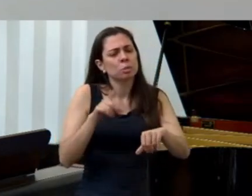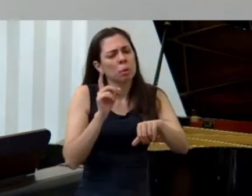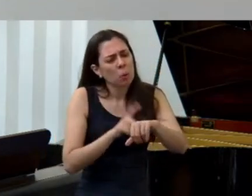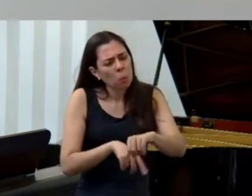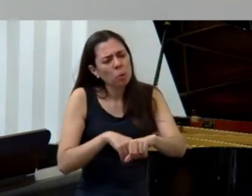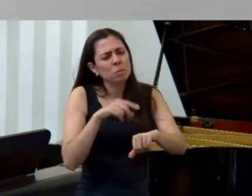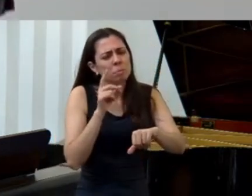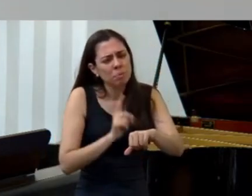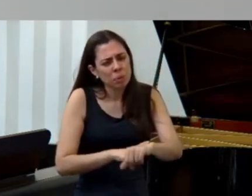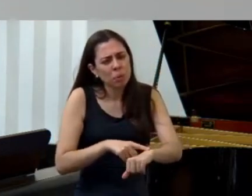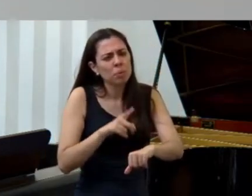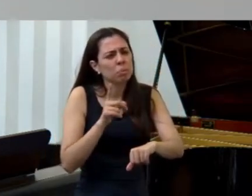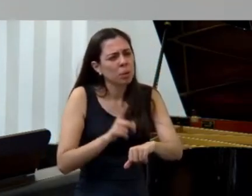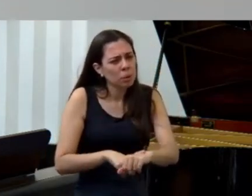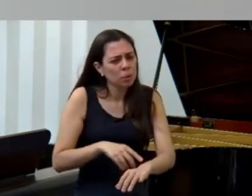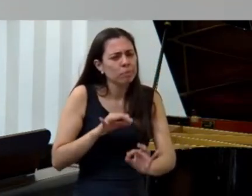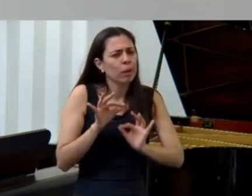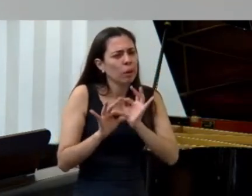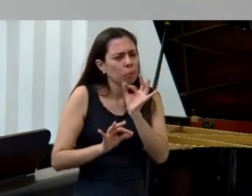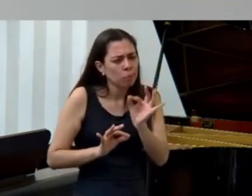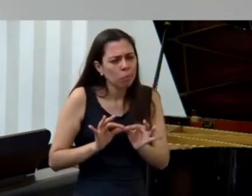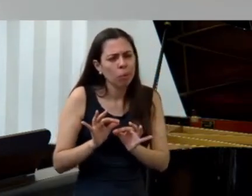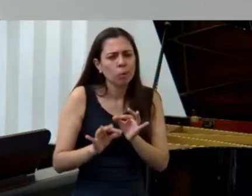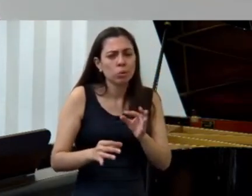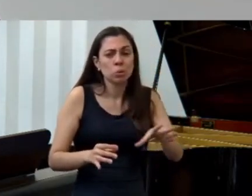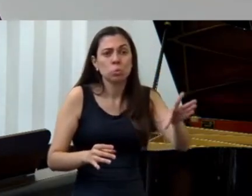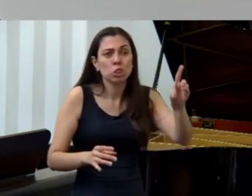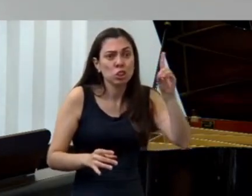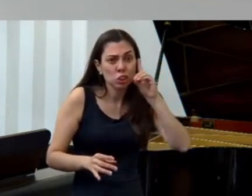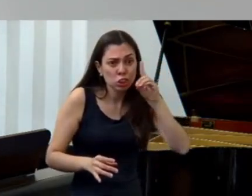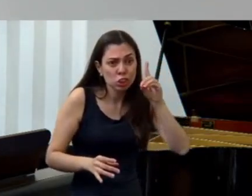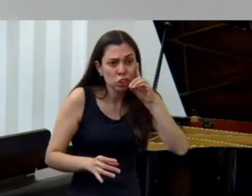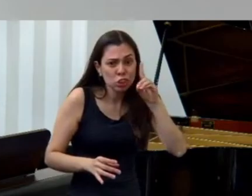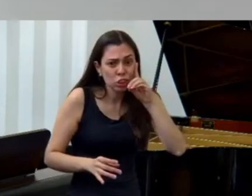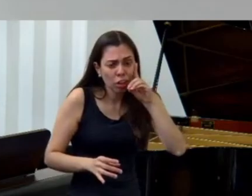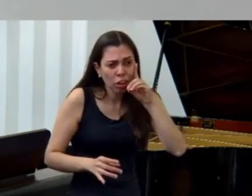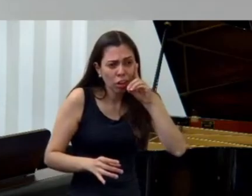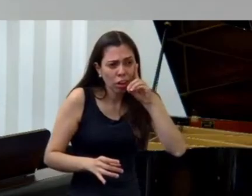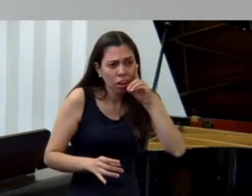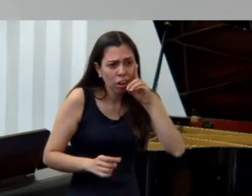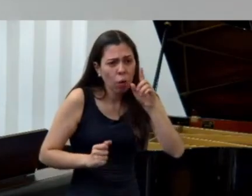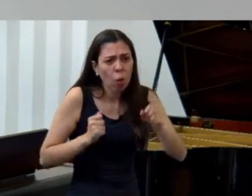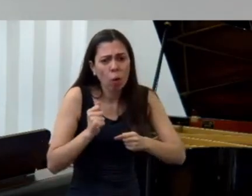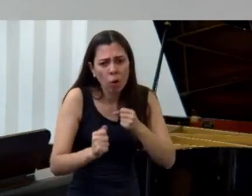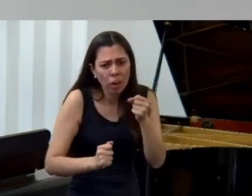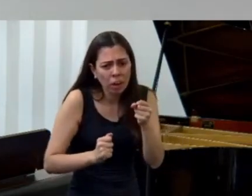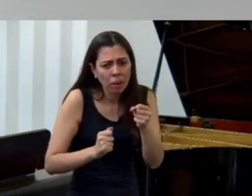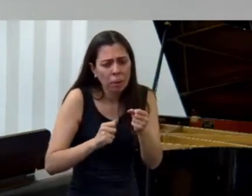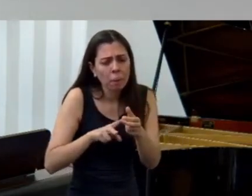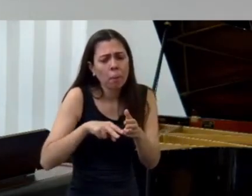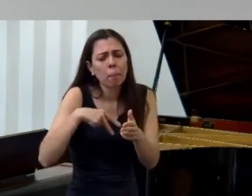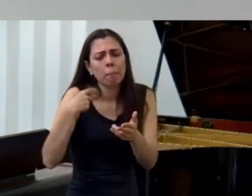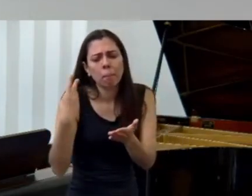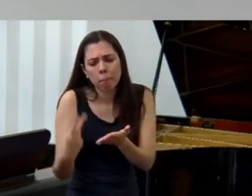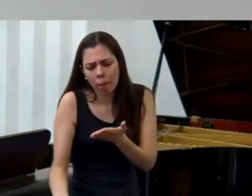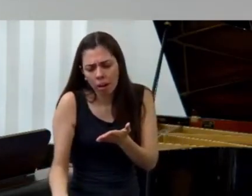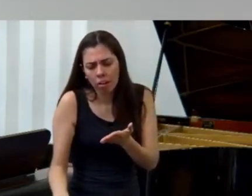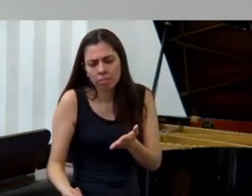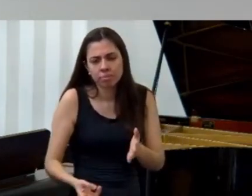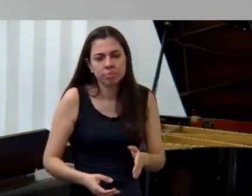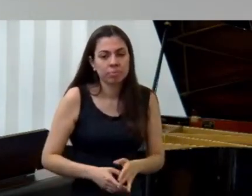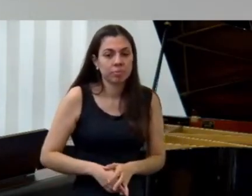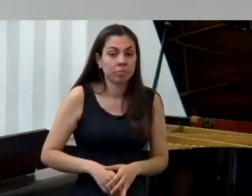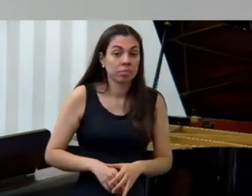atleta profissional é talvez 4 anos mais, né? E de repente no meio da